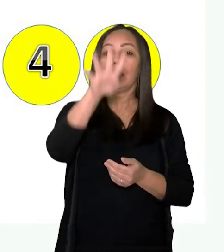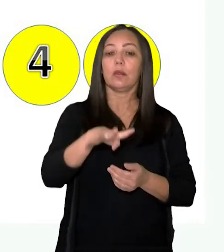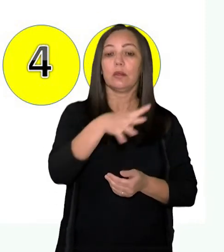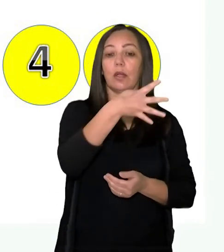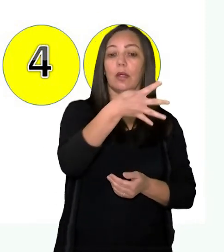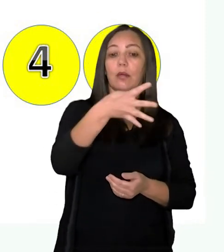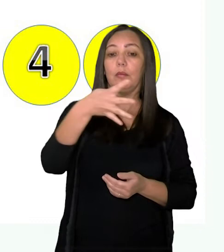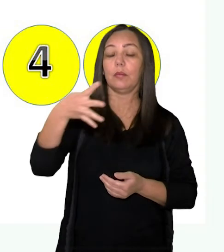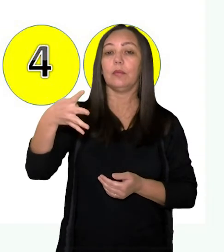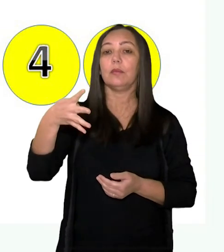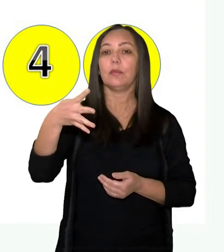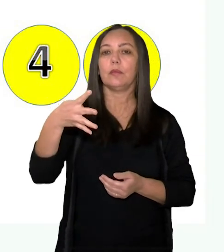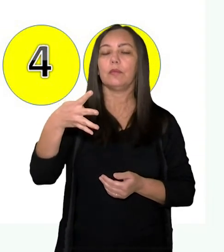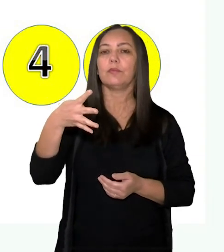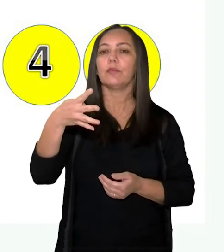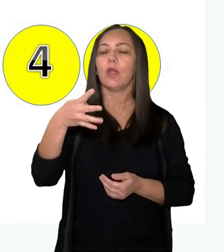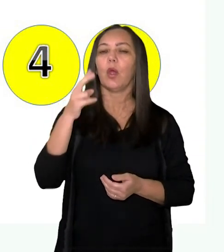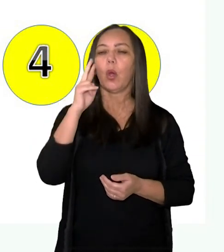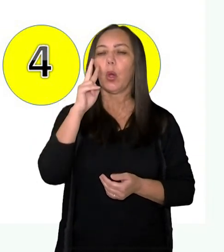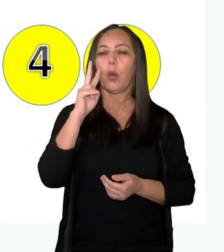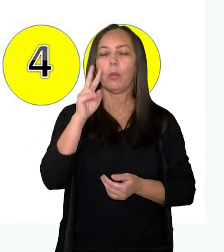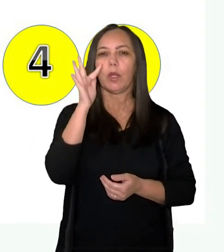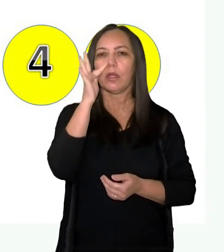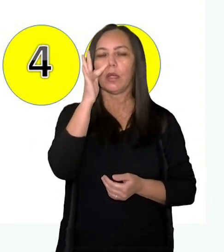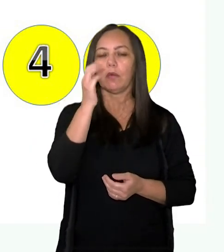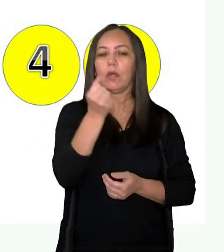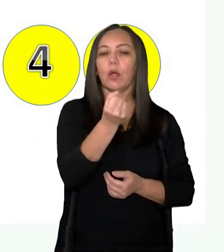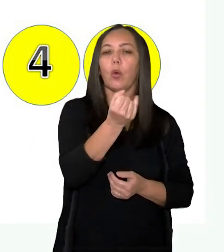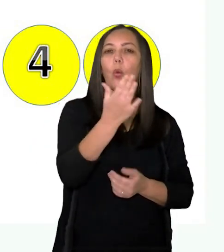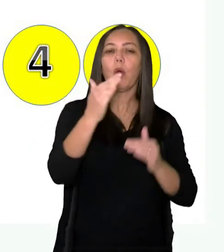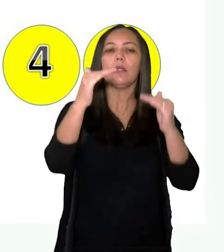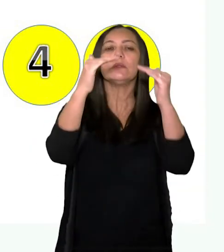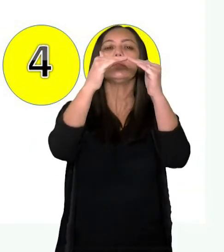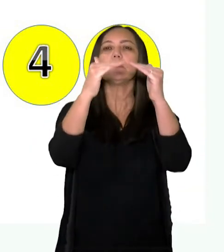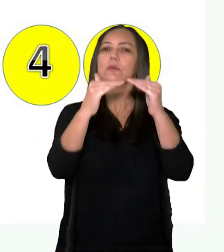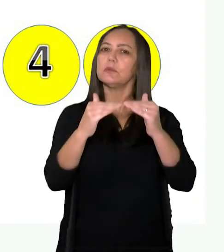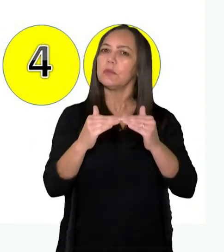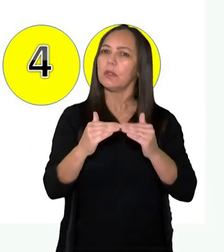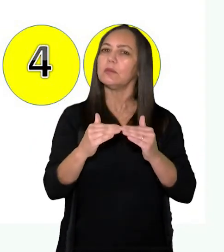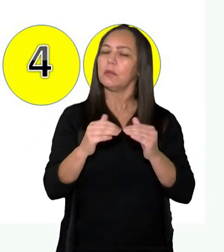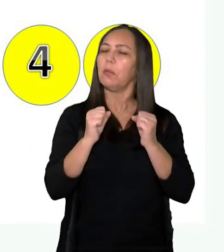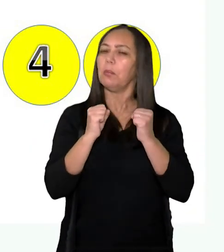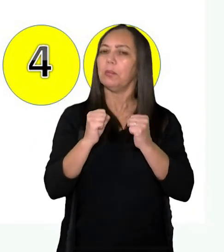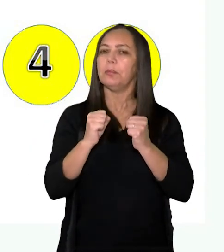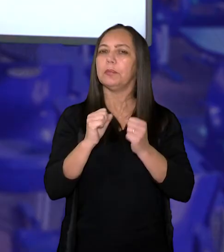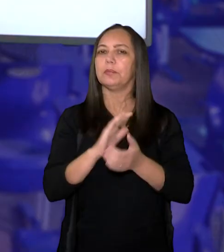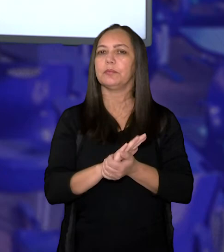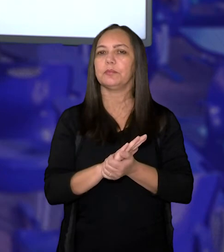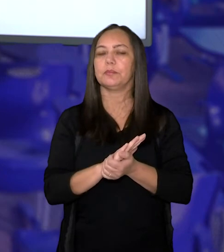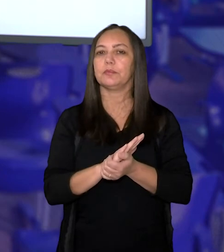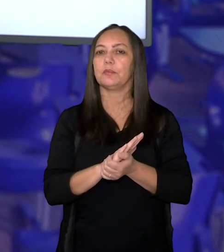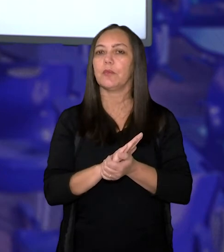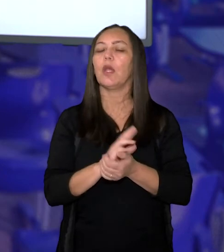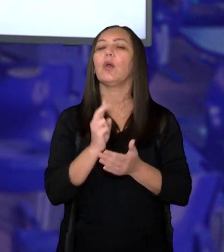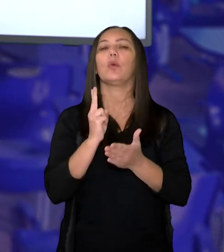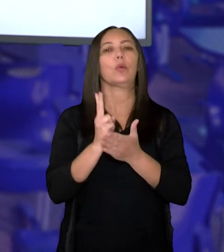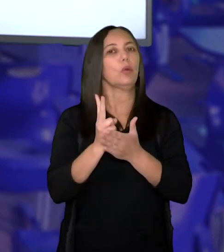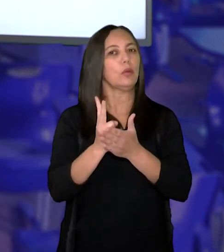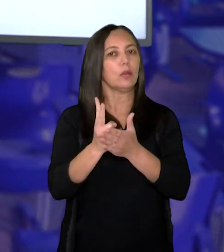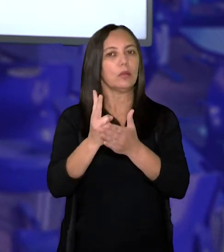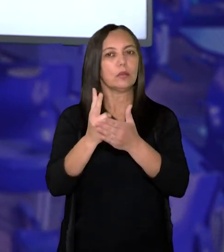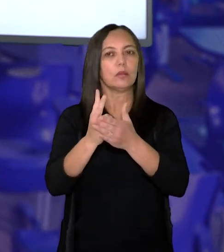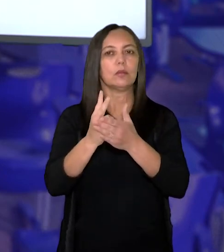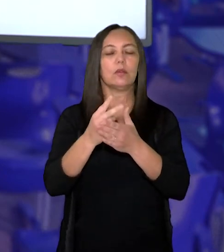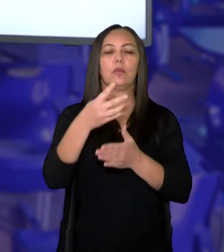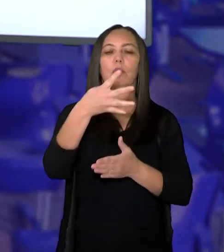dupla entrada, vamos analisar quantas possibilidades de combinações teremos. Perceba que continua